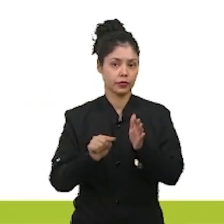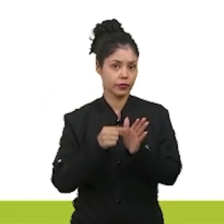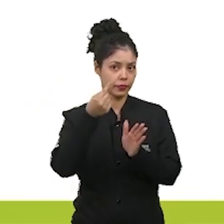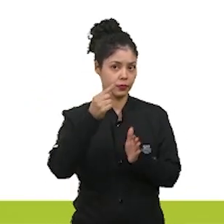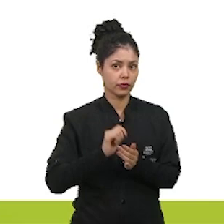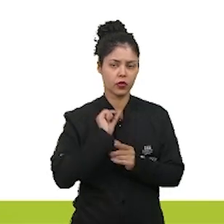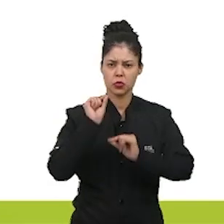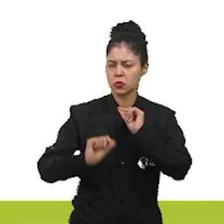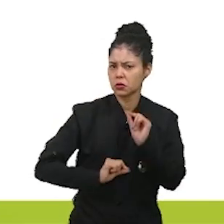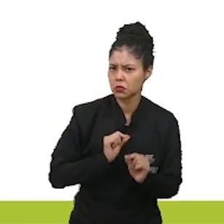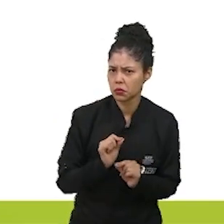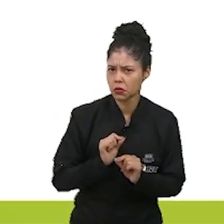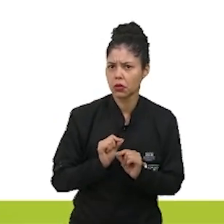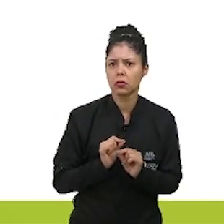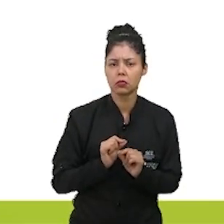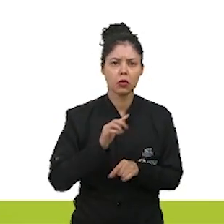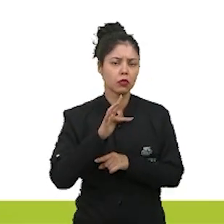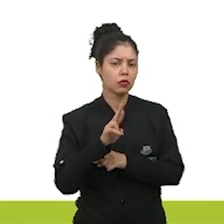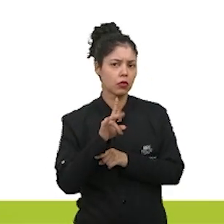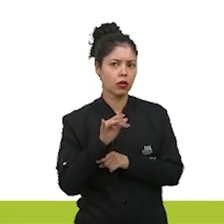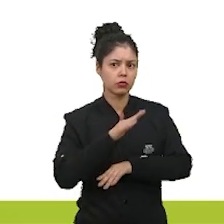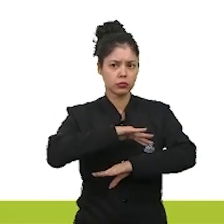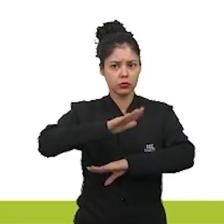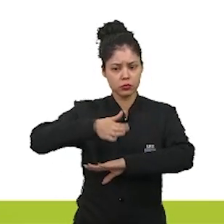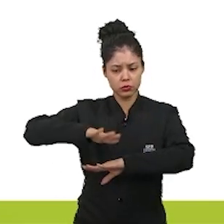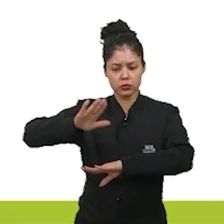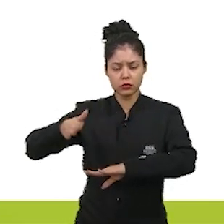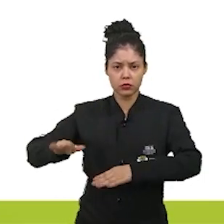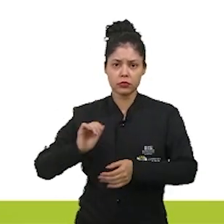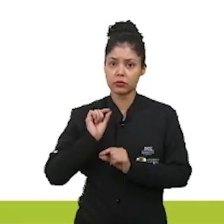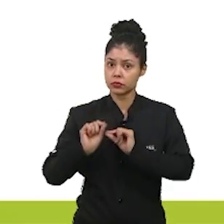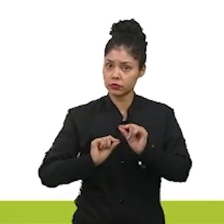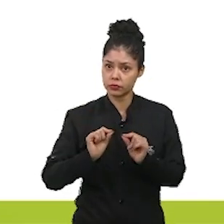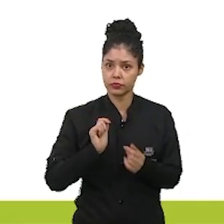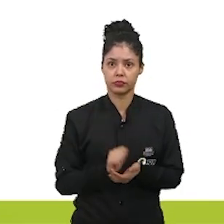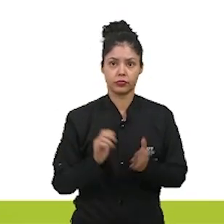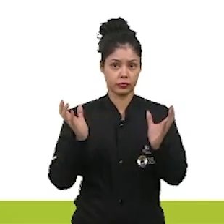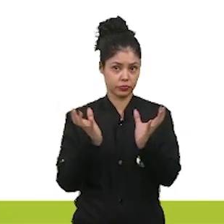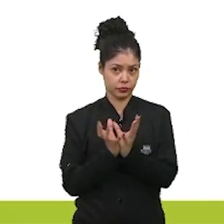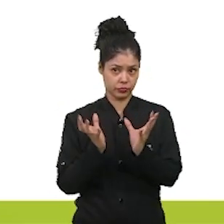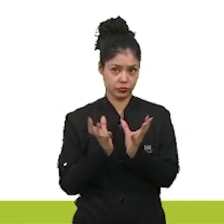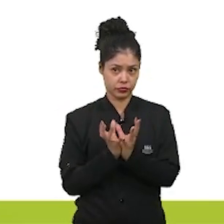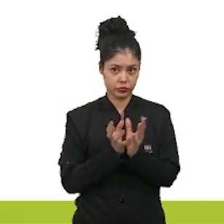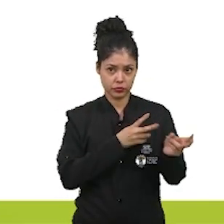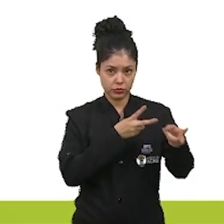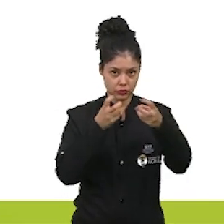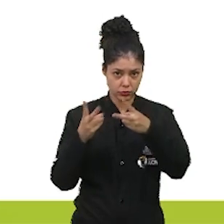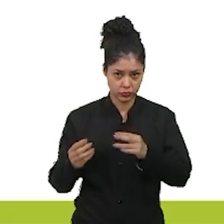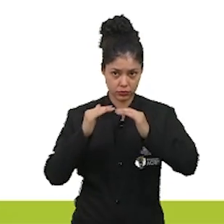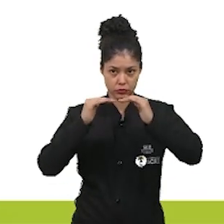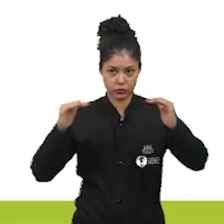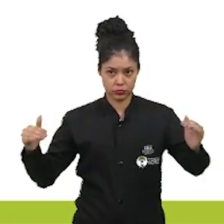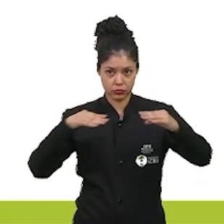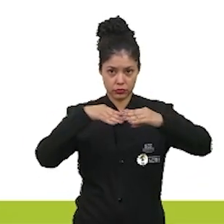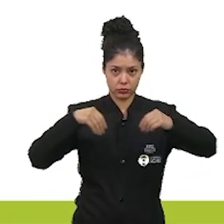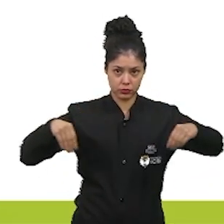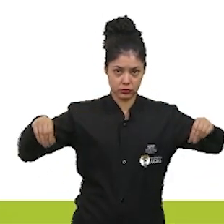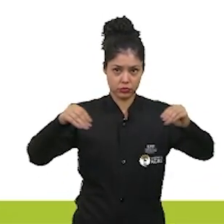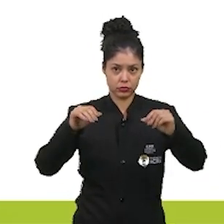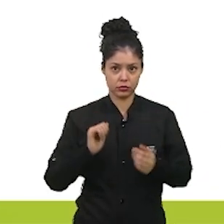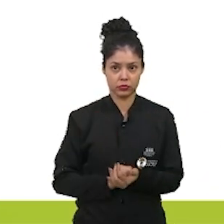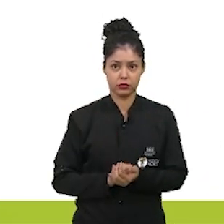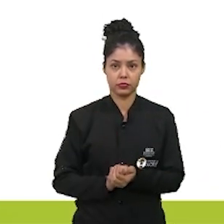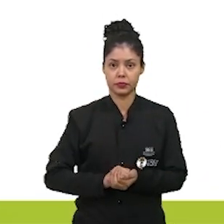Primeiro, o que é forma? O que são formas de relevo? Formas de relevo são um conjunto de formas que observamos na superfície terrestre,